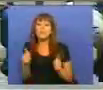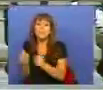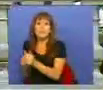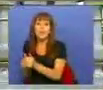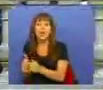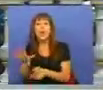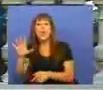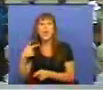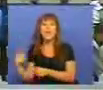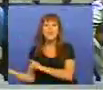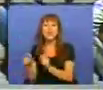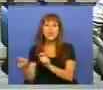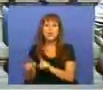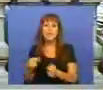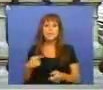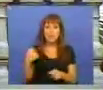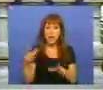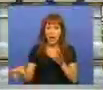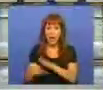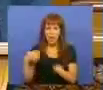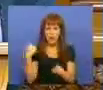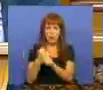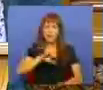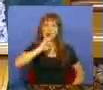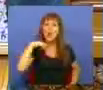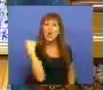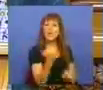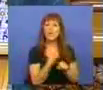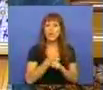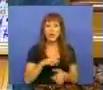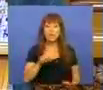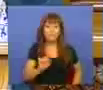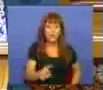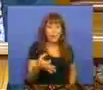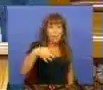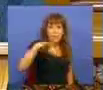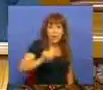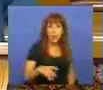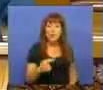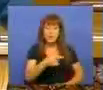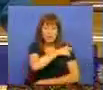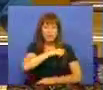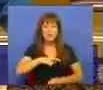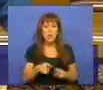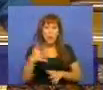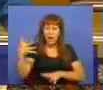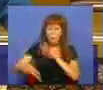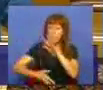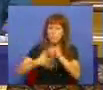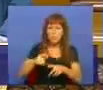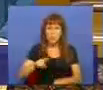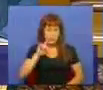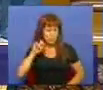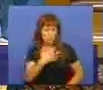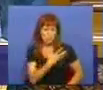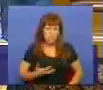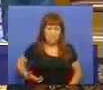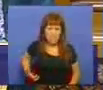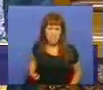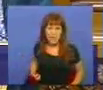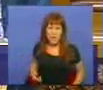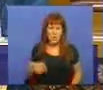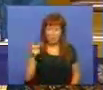quando discutimos as leis do trabalho. O Código do Trabalho do Partido Socialista representa um movimento conservador,